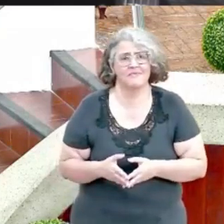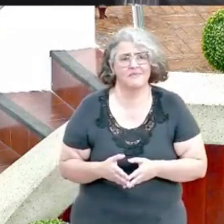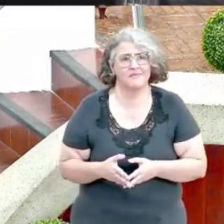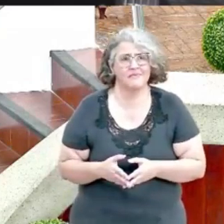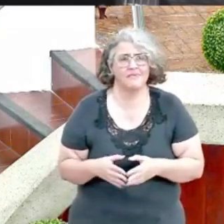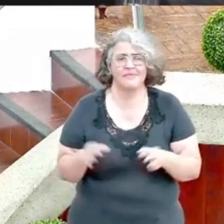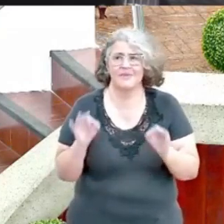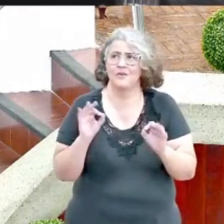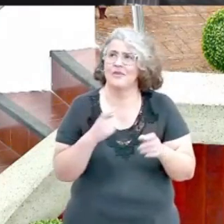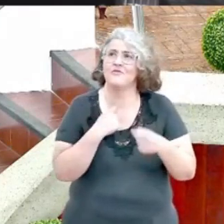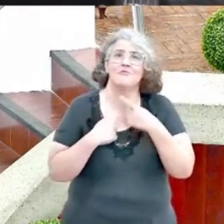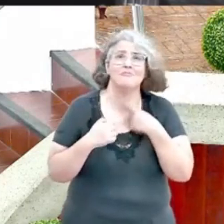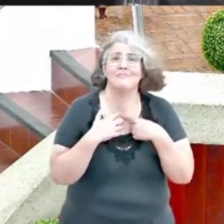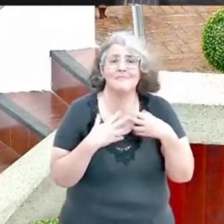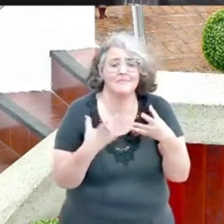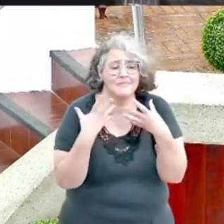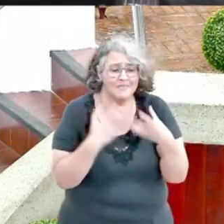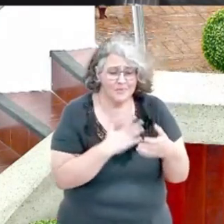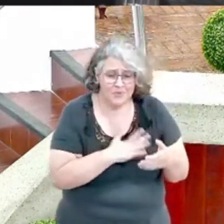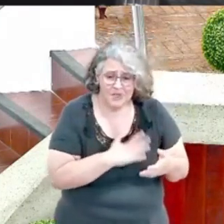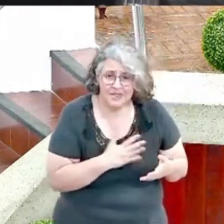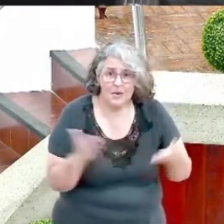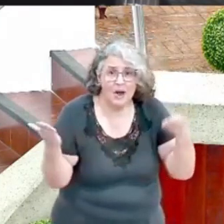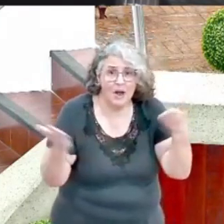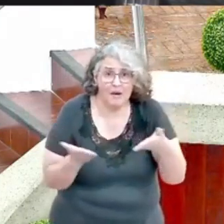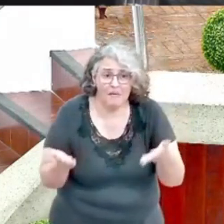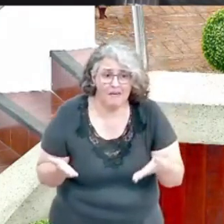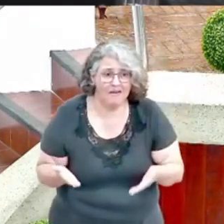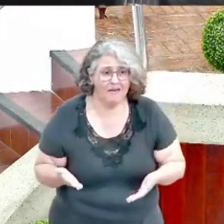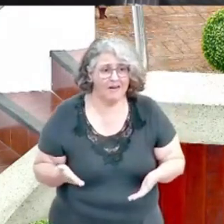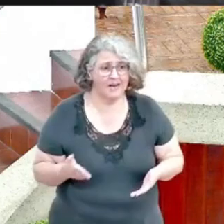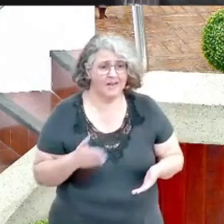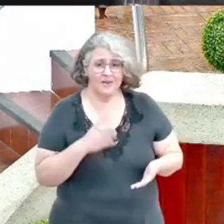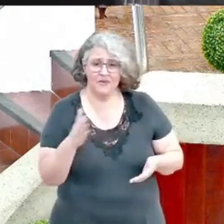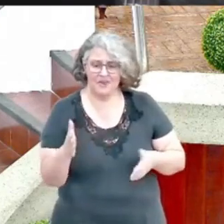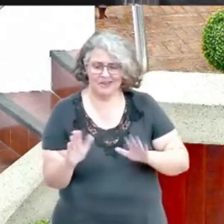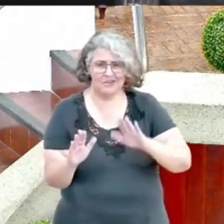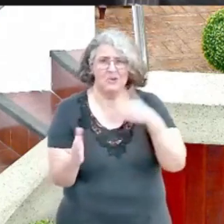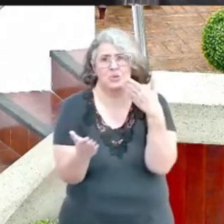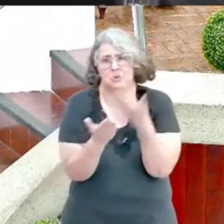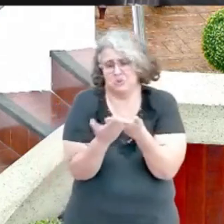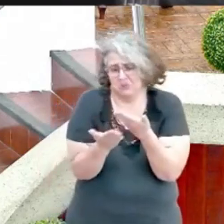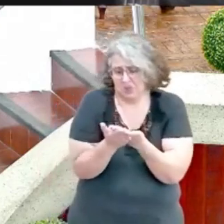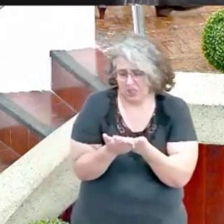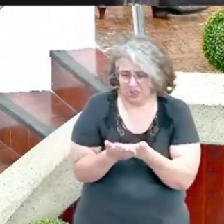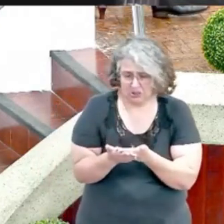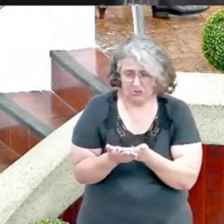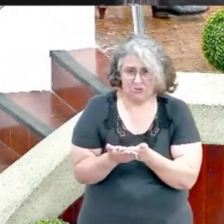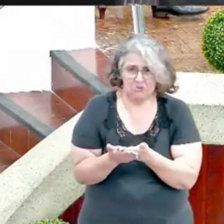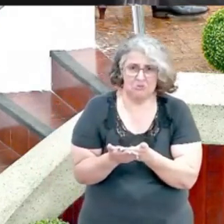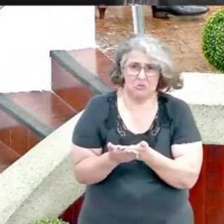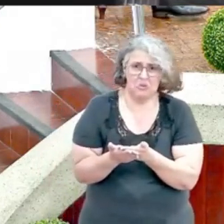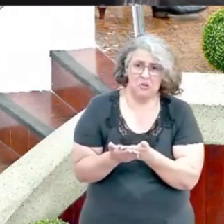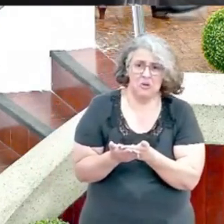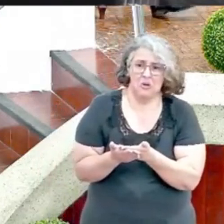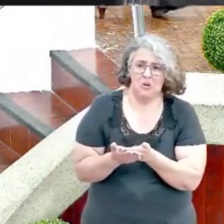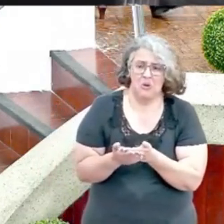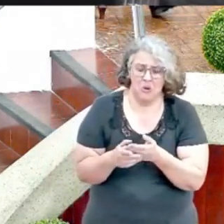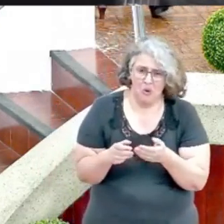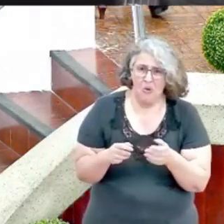Talvez o desejo do seu coração neste momento é que você estivesse estudando ou adiantando algo do seu trabalho de